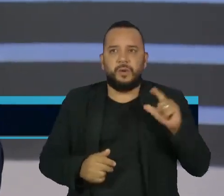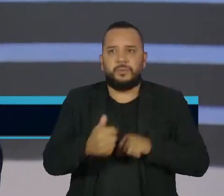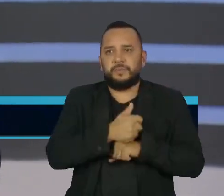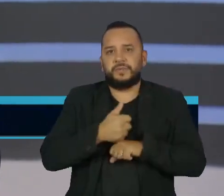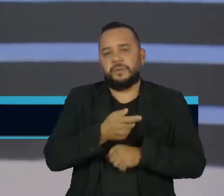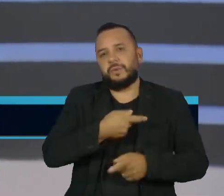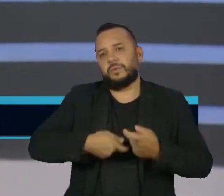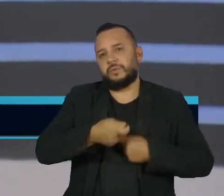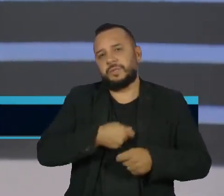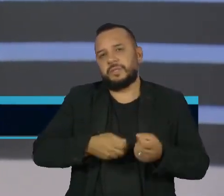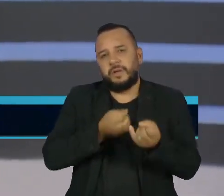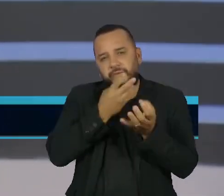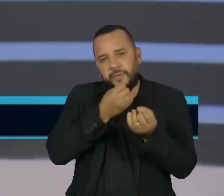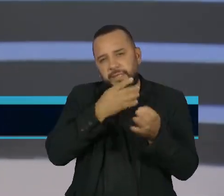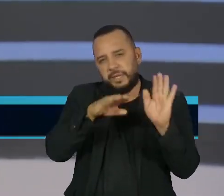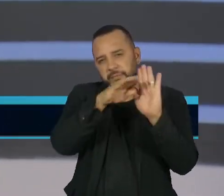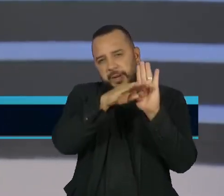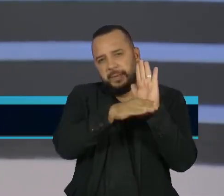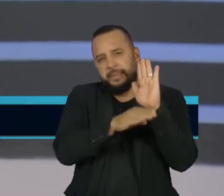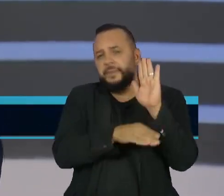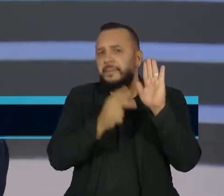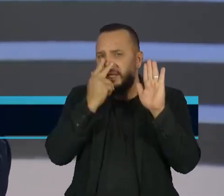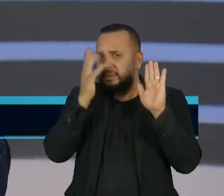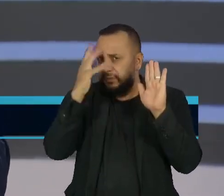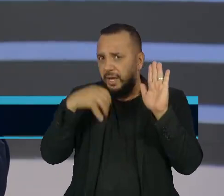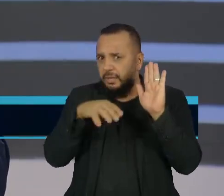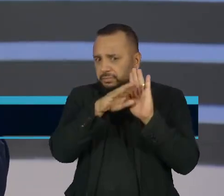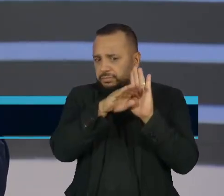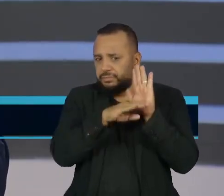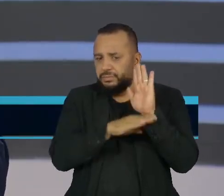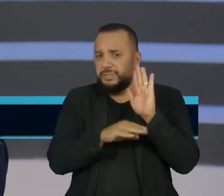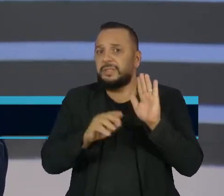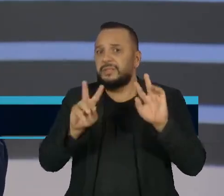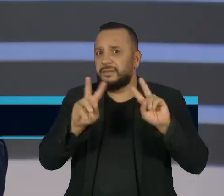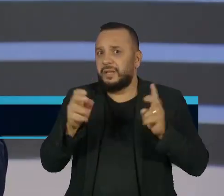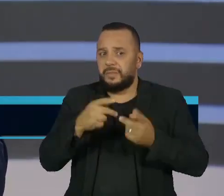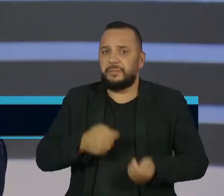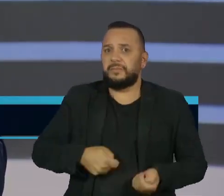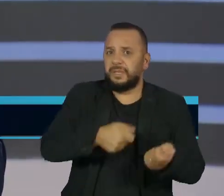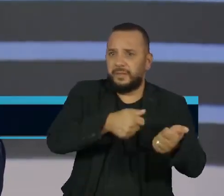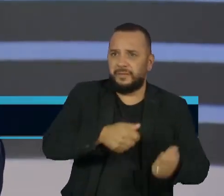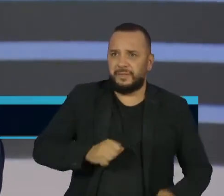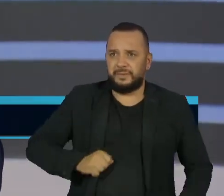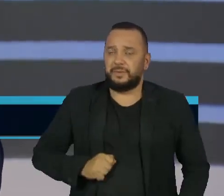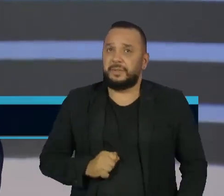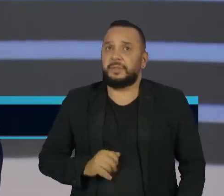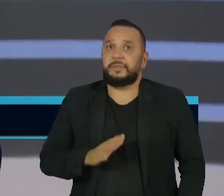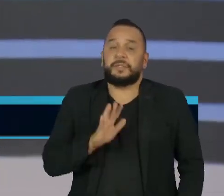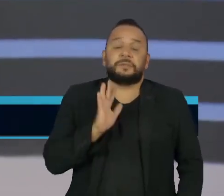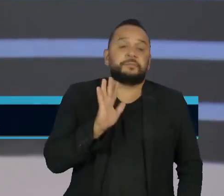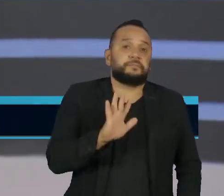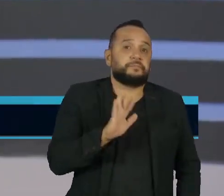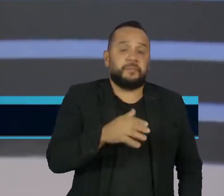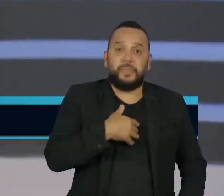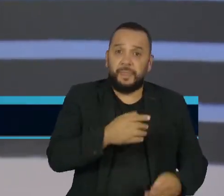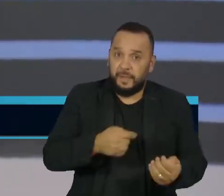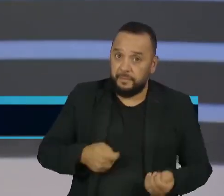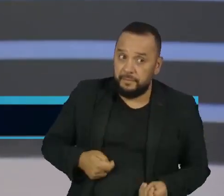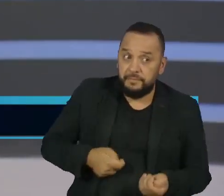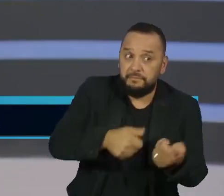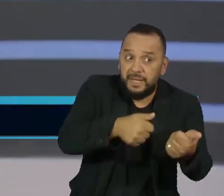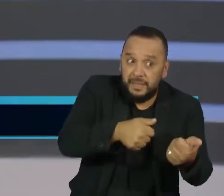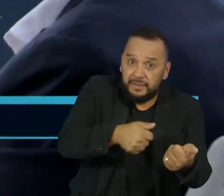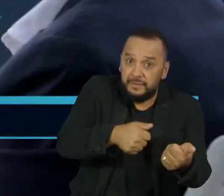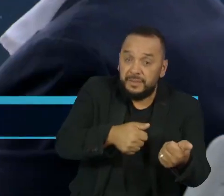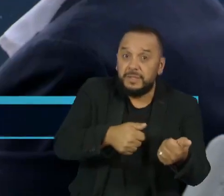que me parecem bastante sérios sobre essa questão da desoneração. Até que ponto ela garantiu